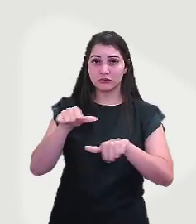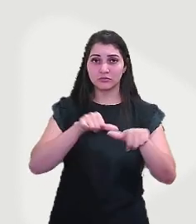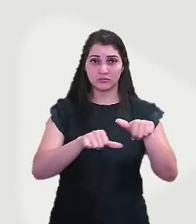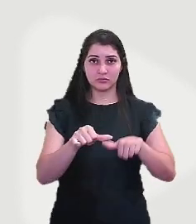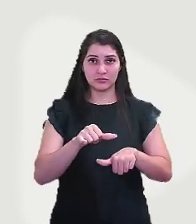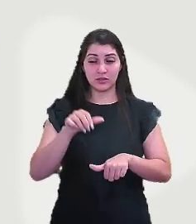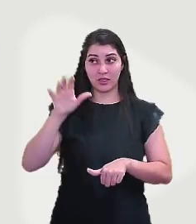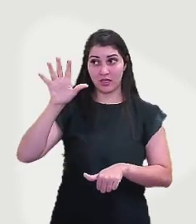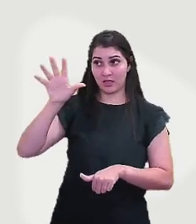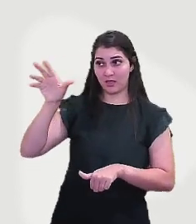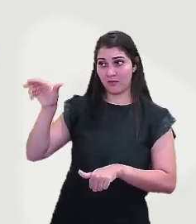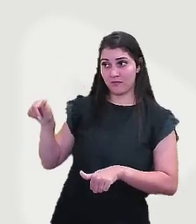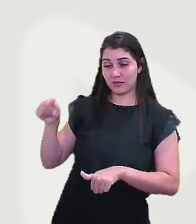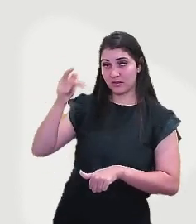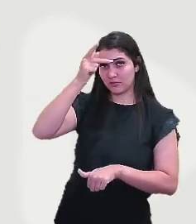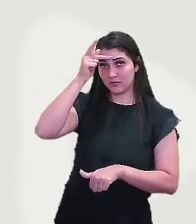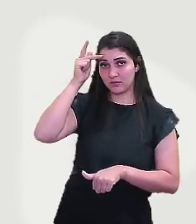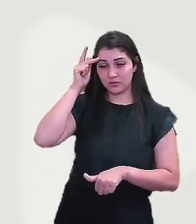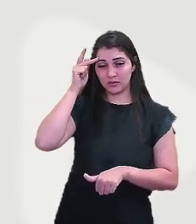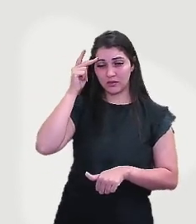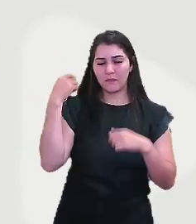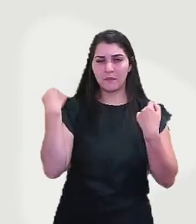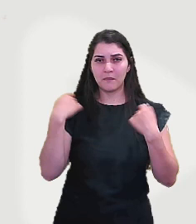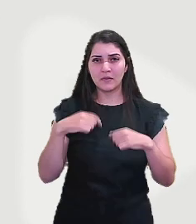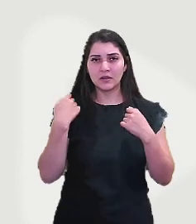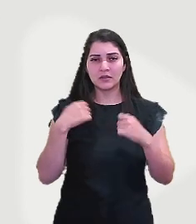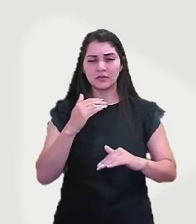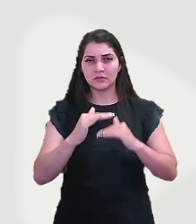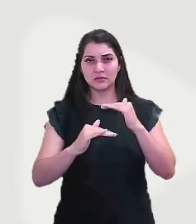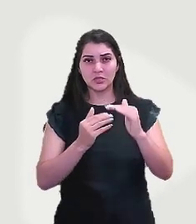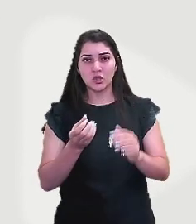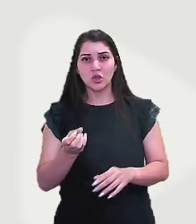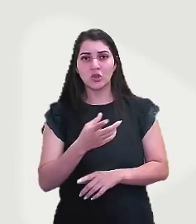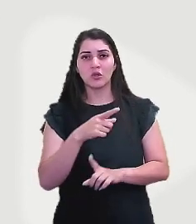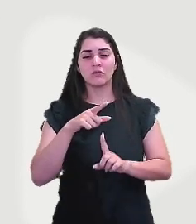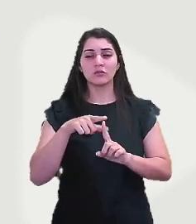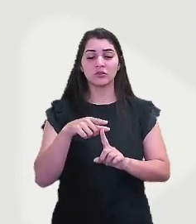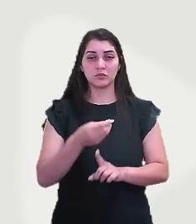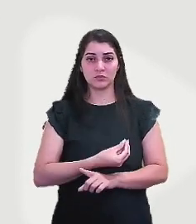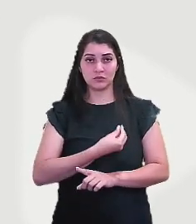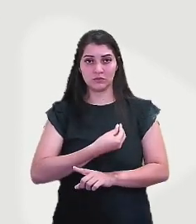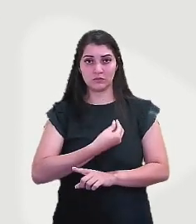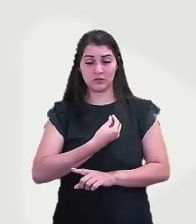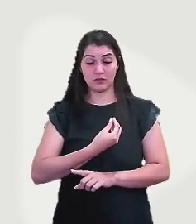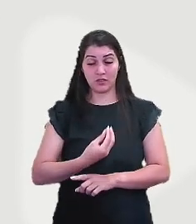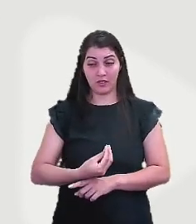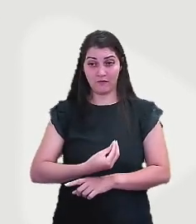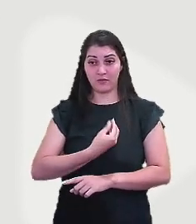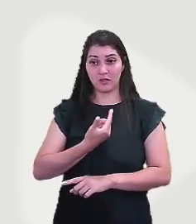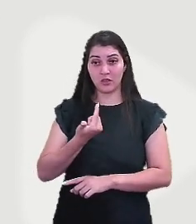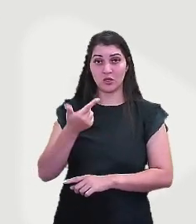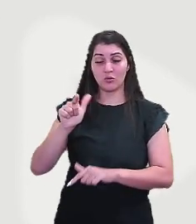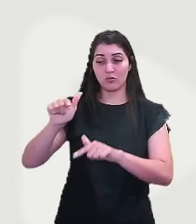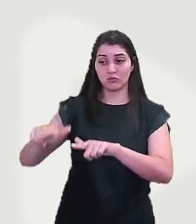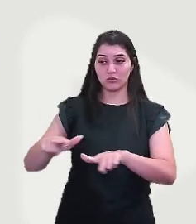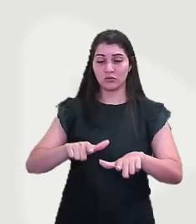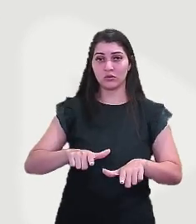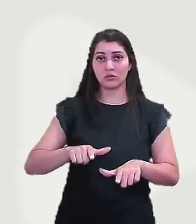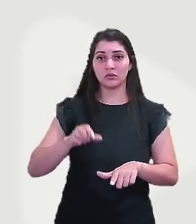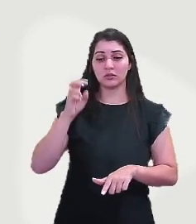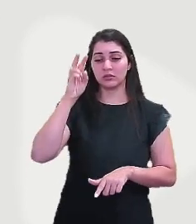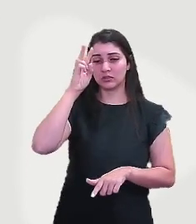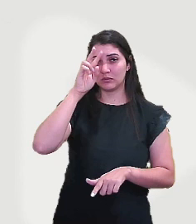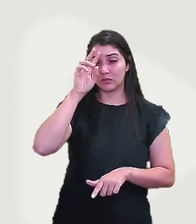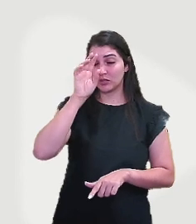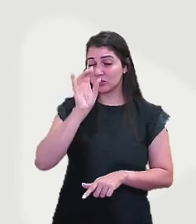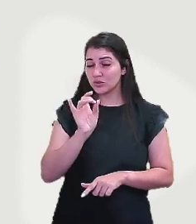Africanos de todas as partes do continente precisaram construir novas formas de viver a vida em outras terras. Lembrando, não